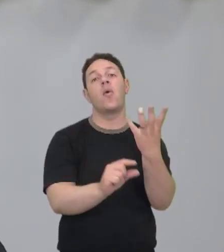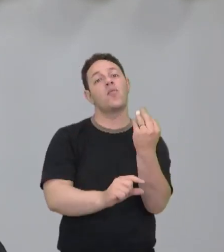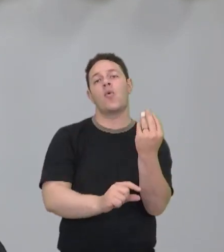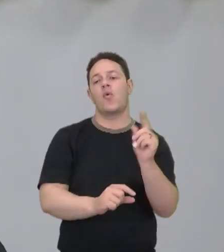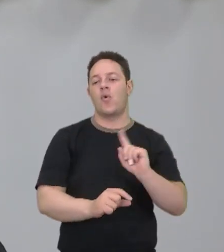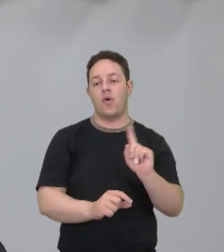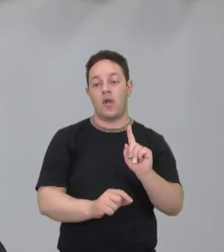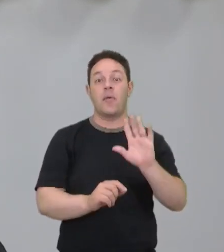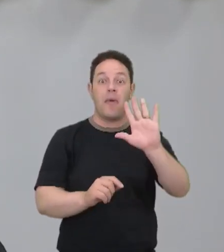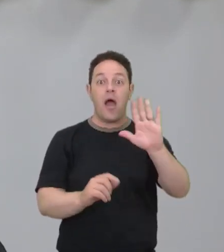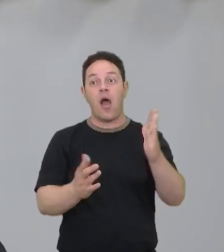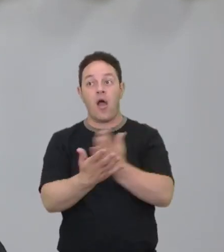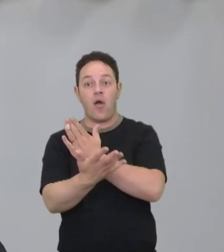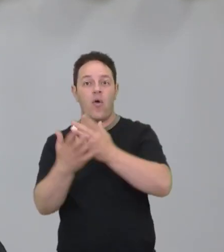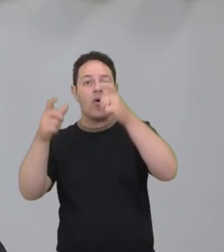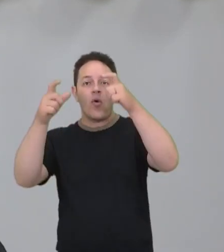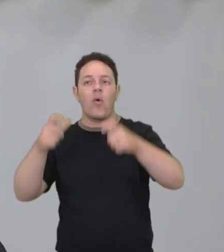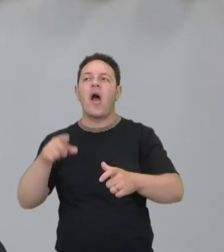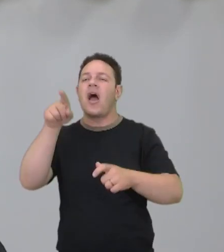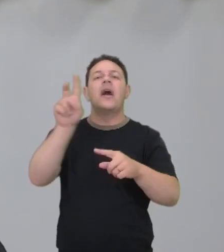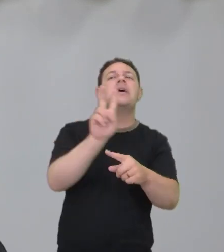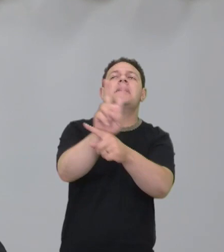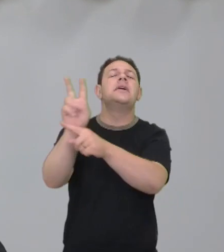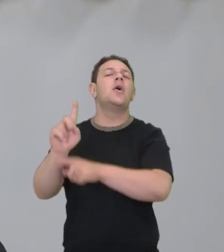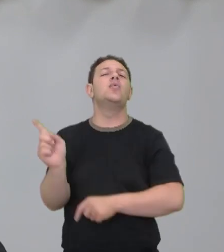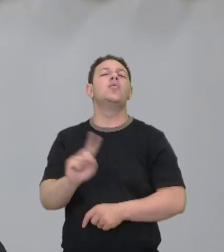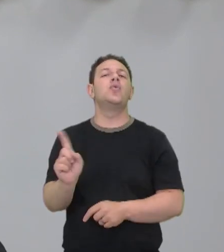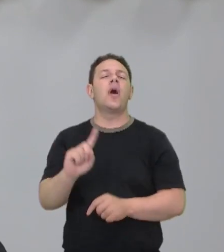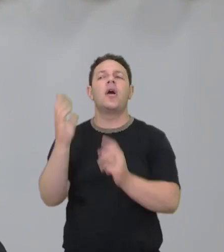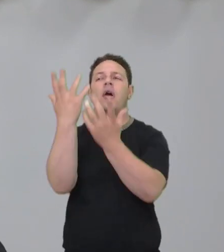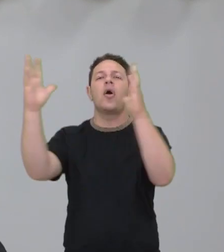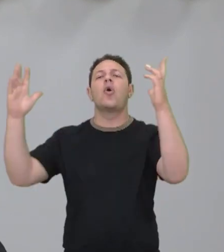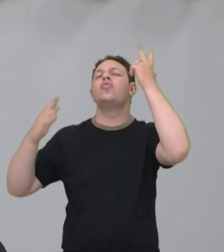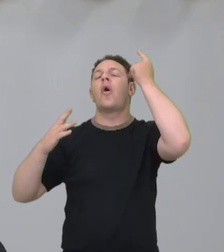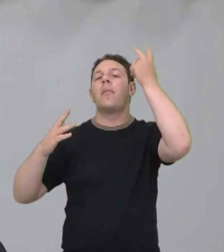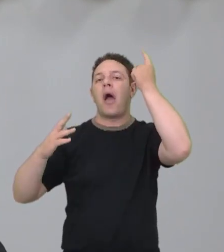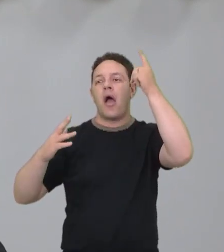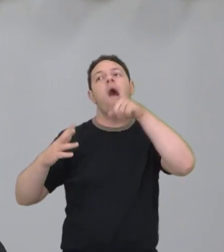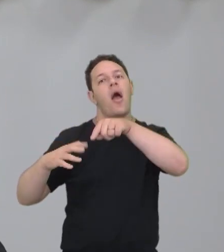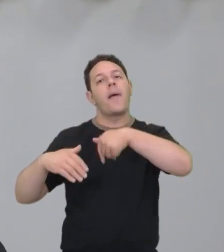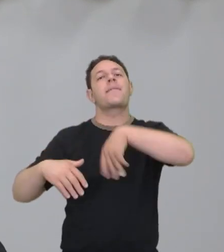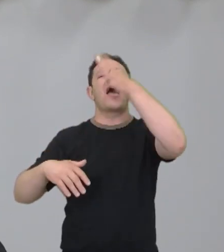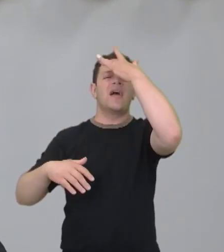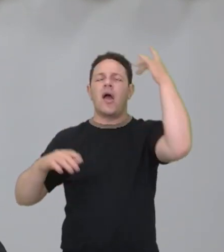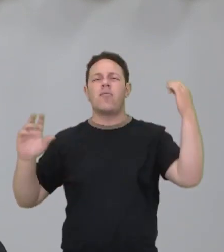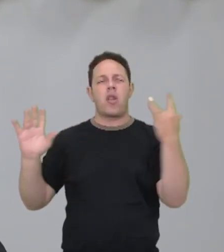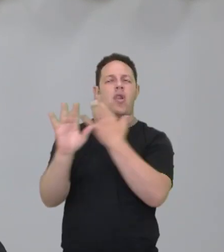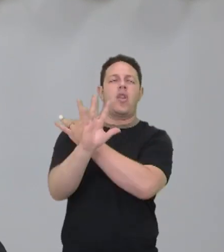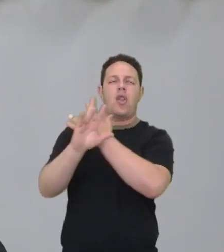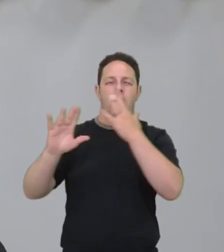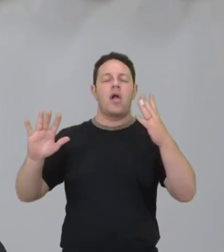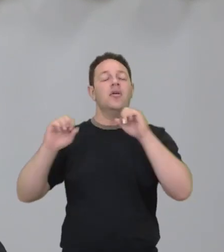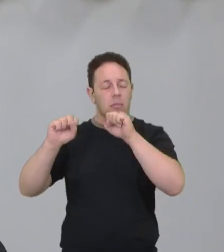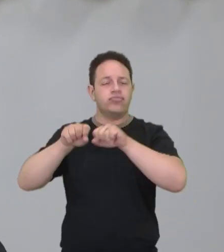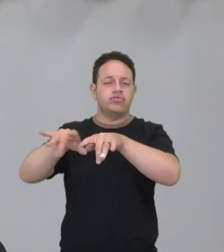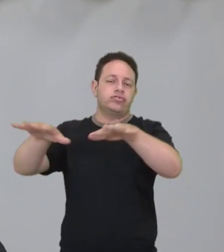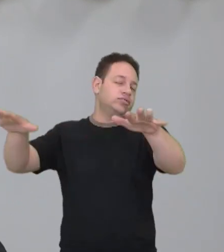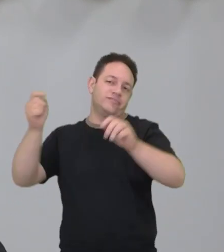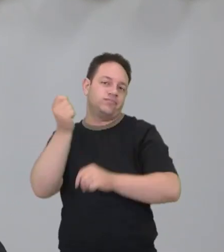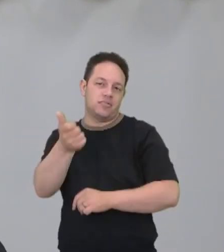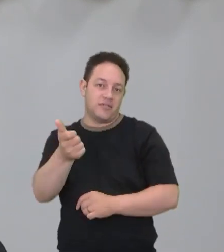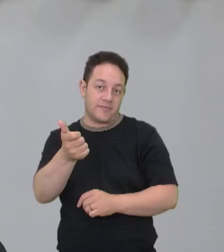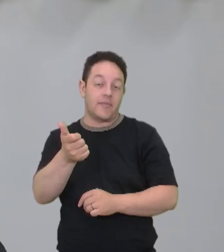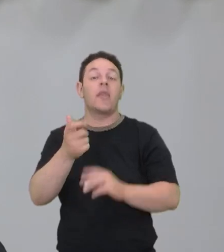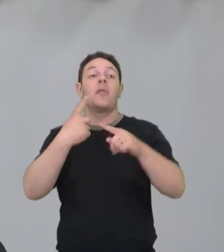que em áreas que não são consideradas aí áreas de conservação. Isso porque em áreas de conservação, áreas